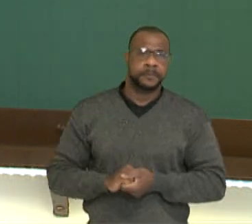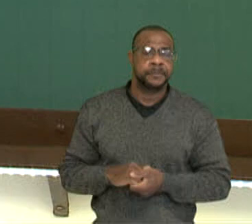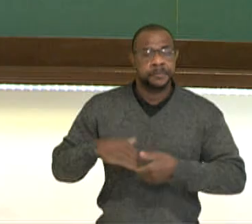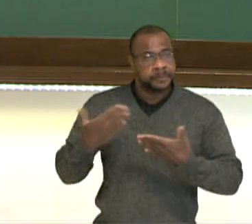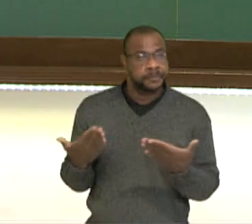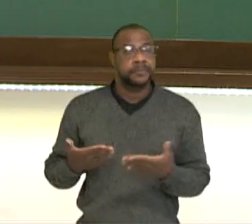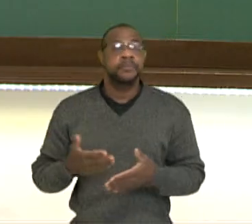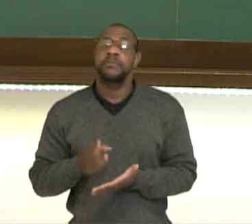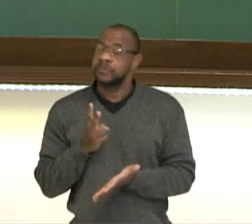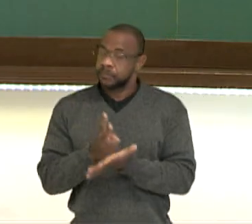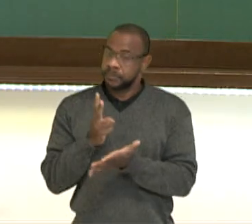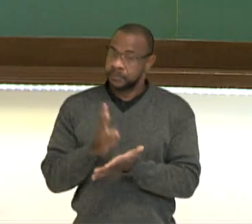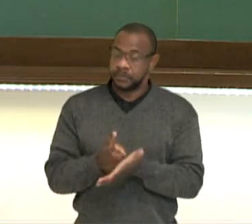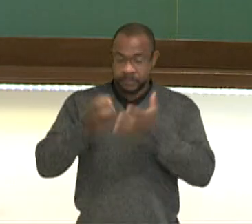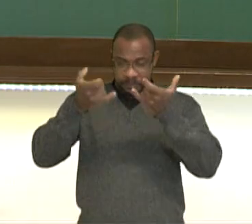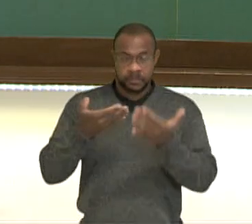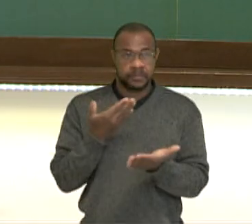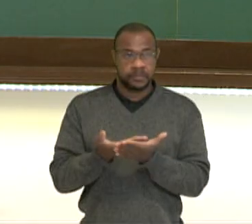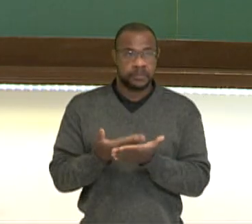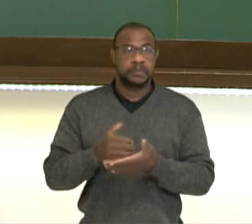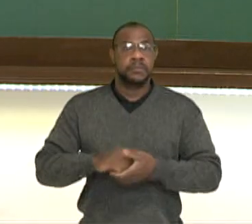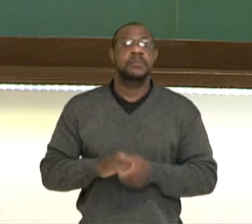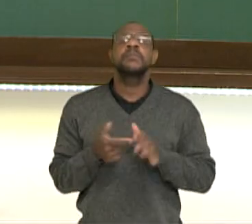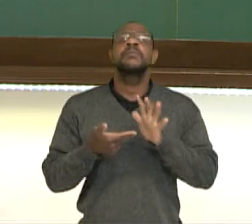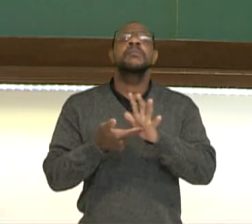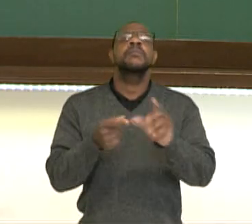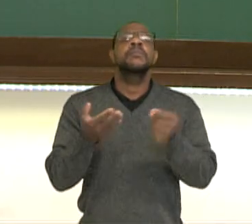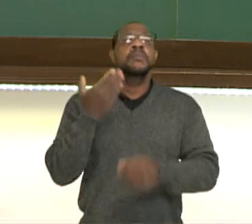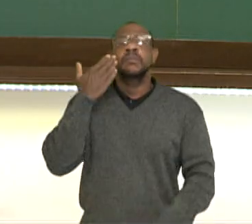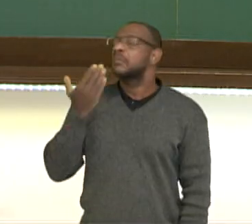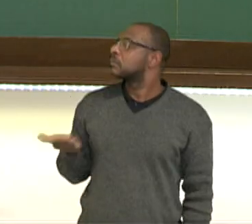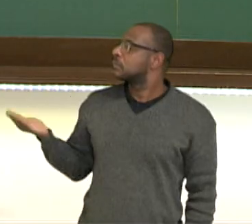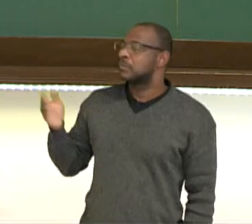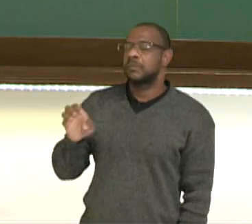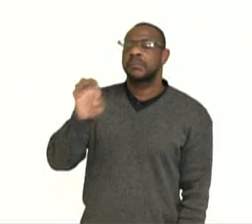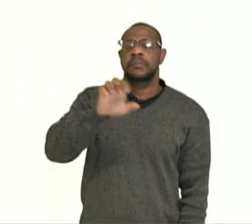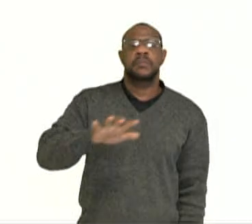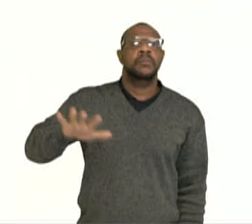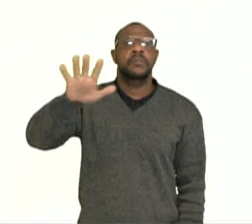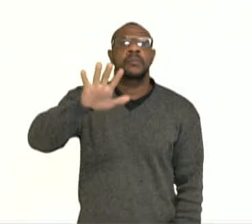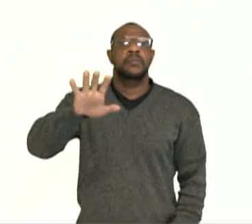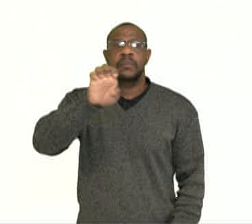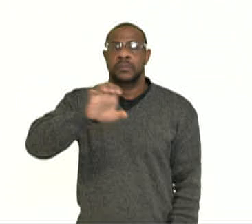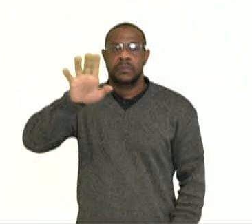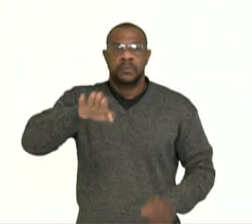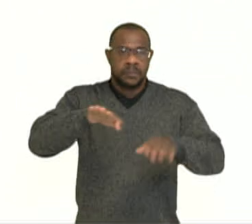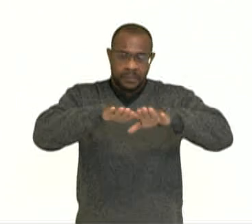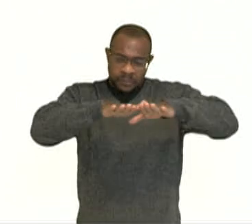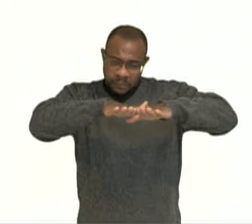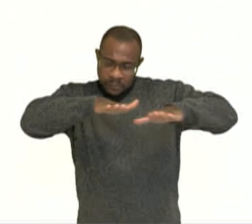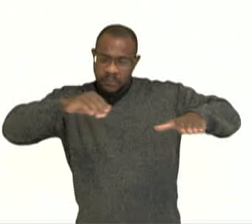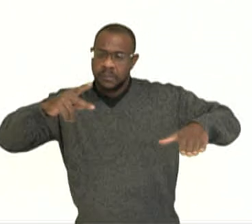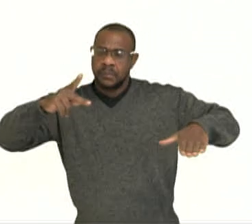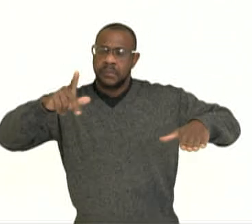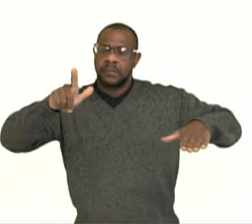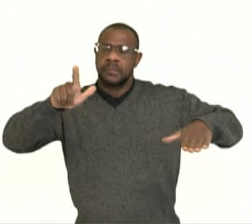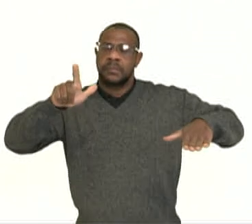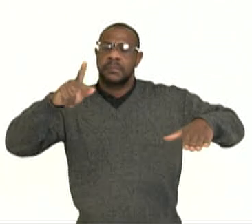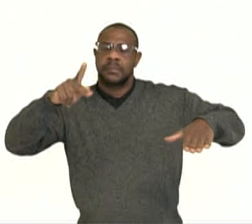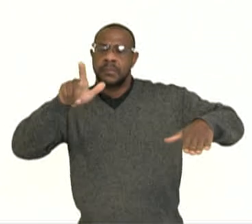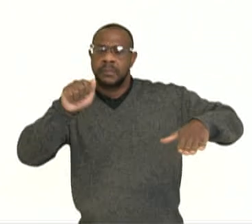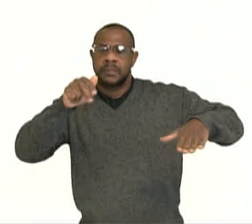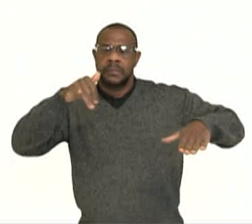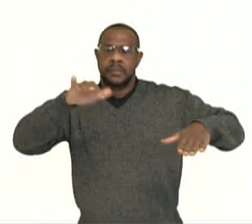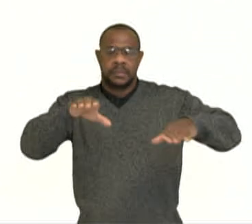Dando continuidade aqui à nossa aula, eu já trago aqui para você a Europa das planícies, que destaca-se pelo clima